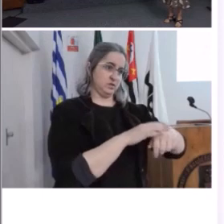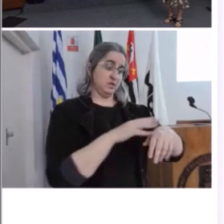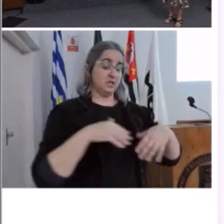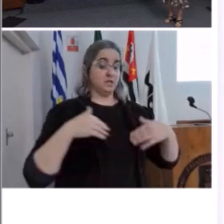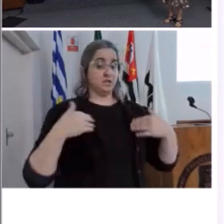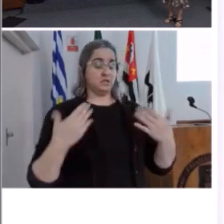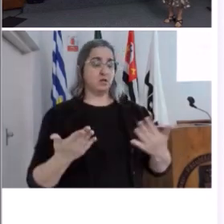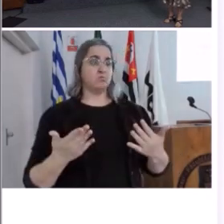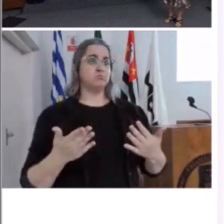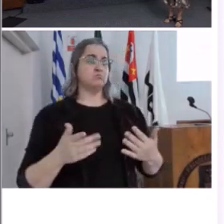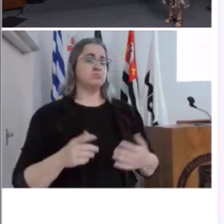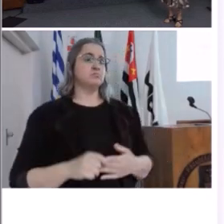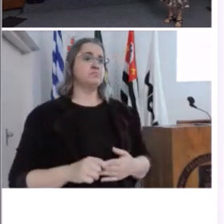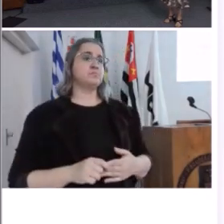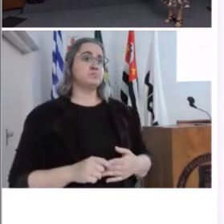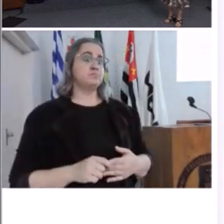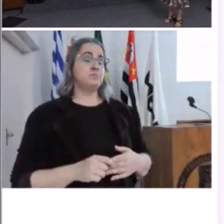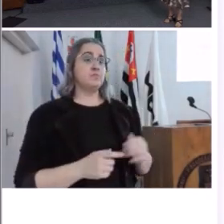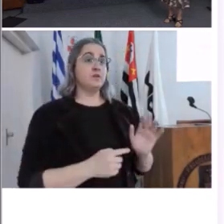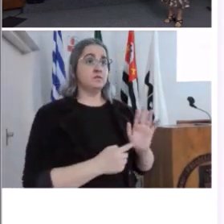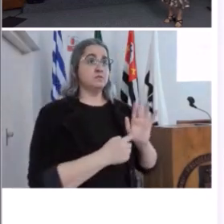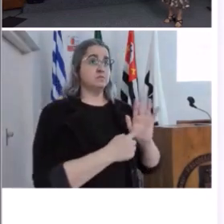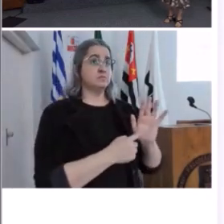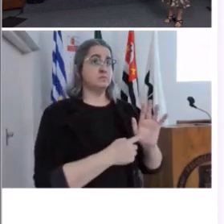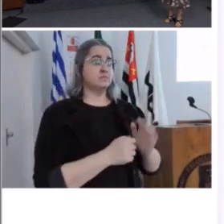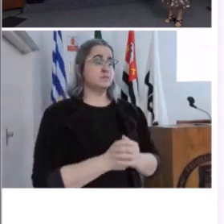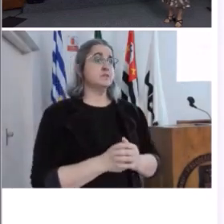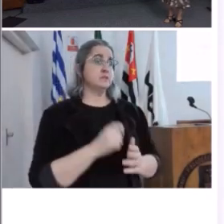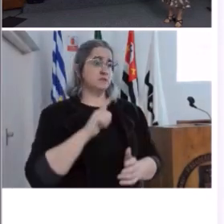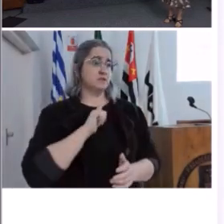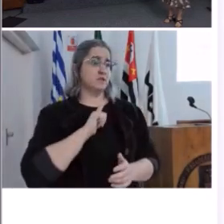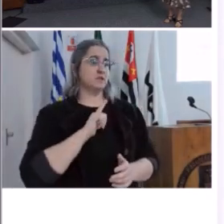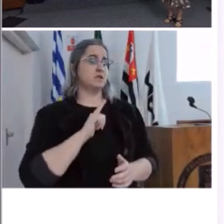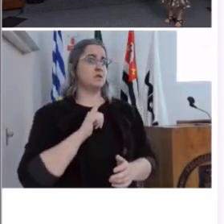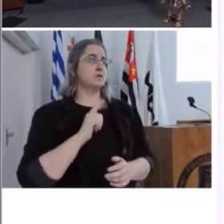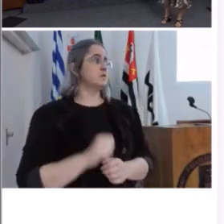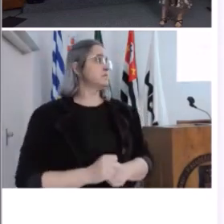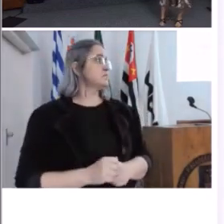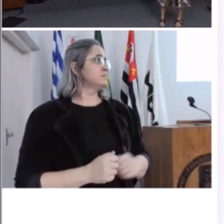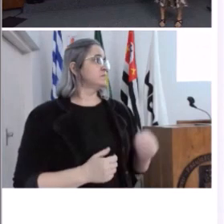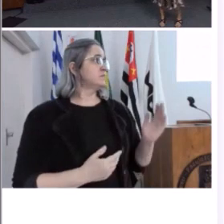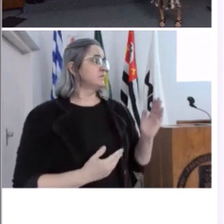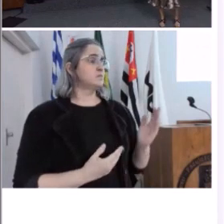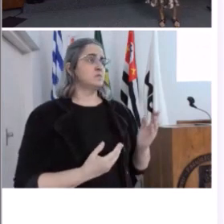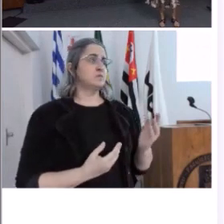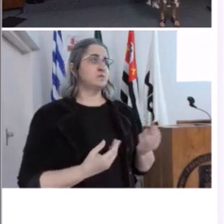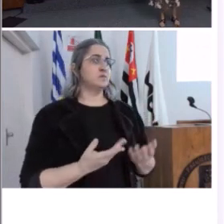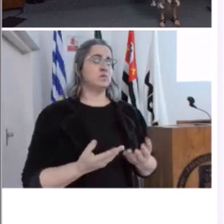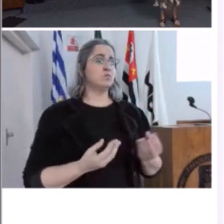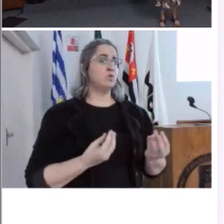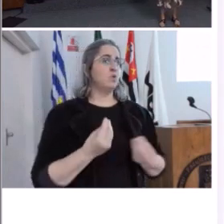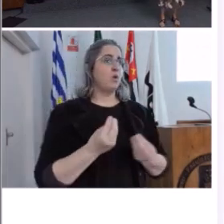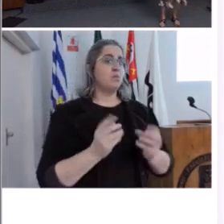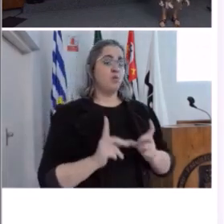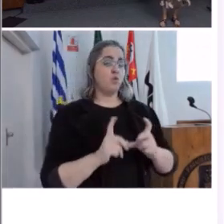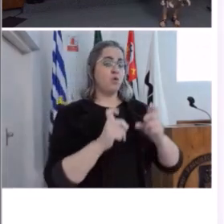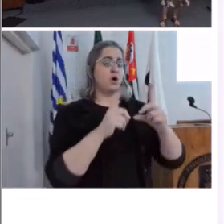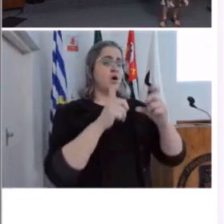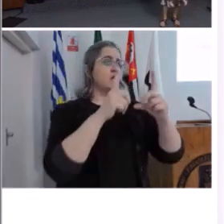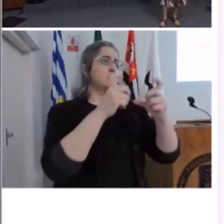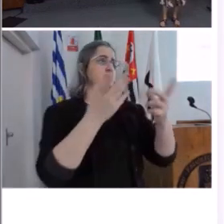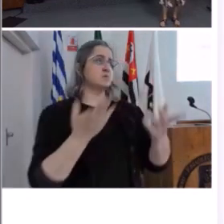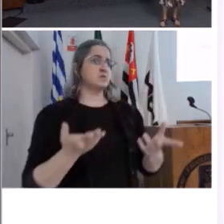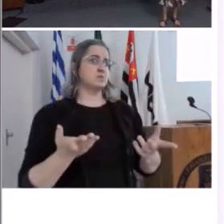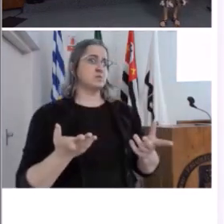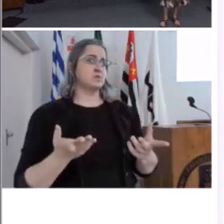né? Nós vamos até falar de alguns casos de discrasia hematológica. Gente, não tem como eu falar de neoplasia e não falar dos danos teciduais por